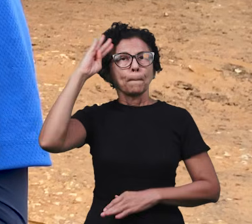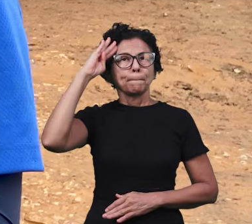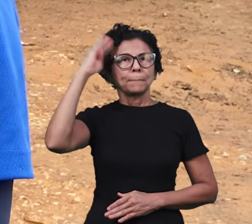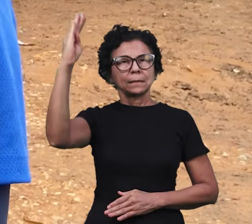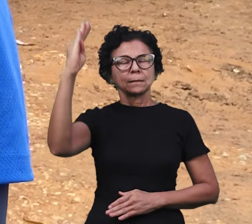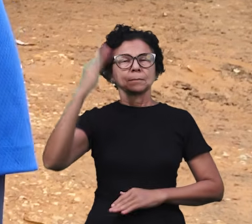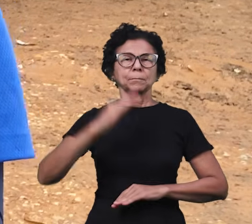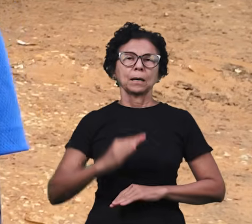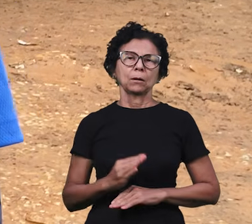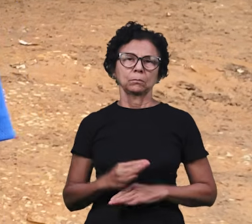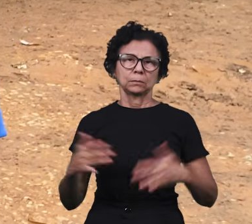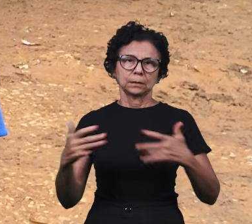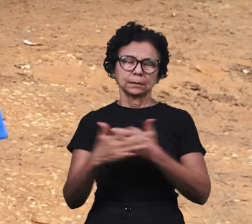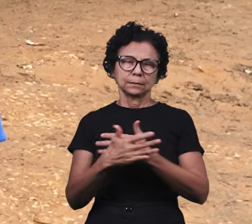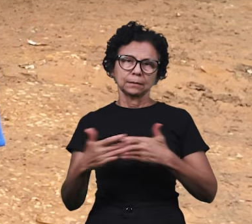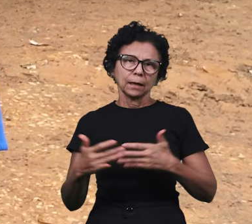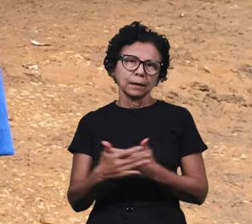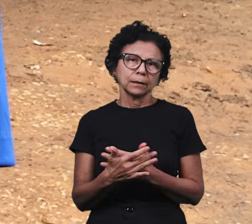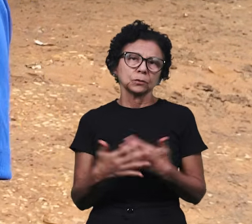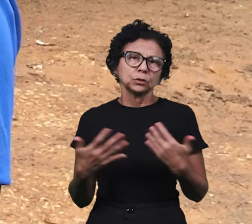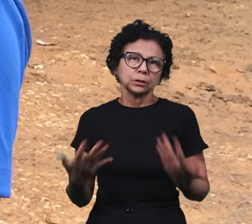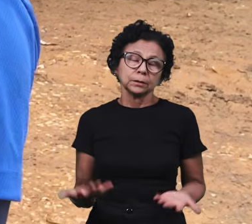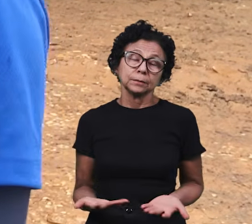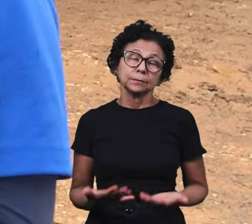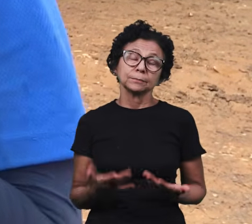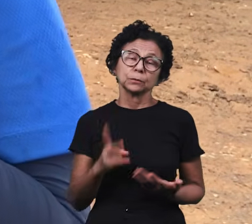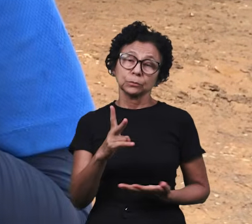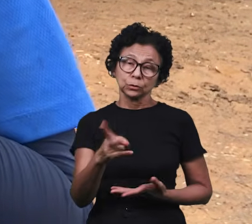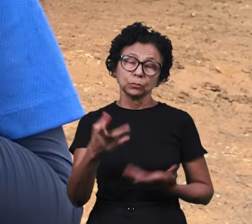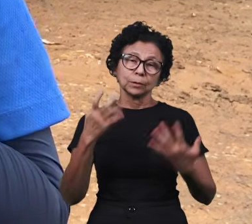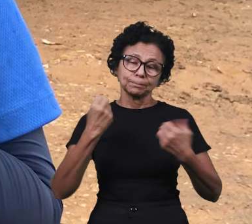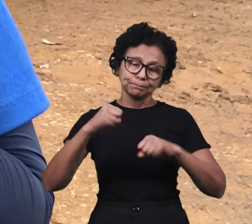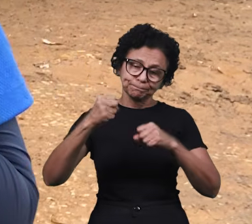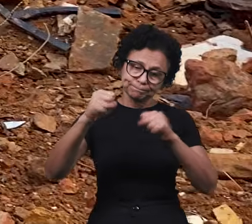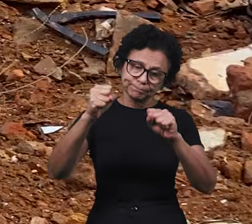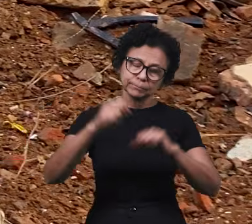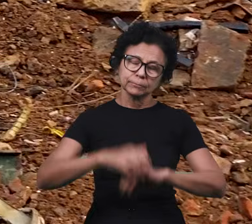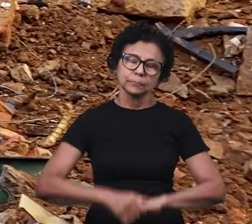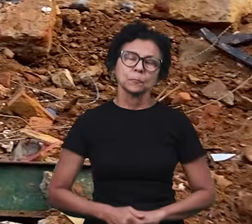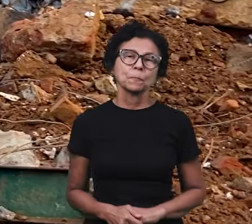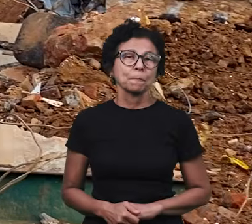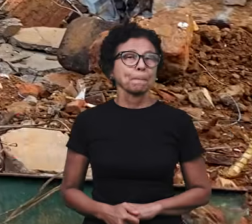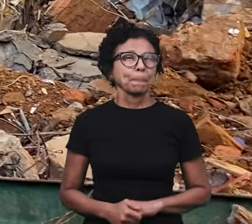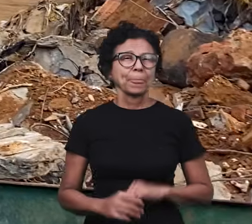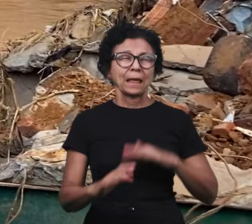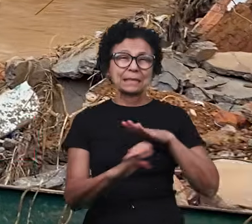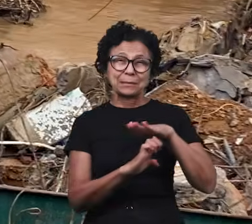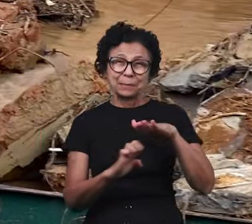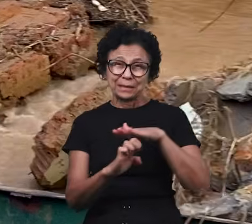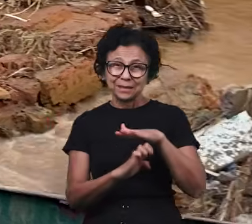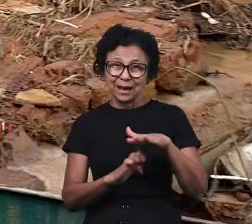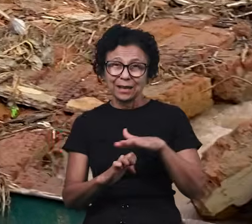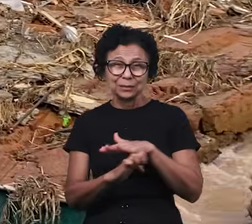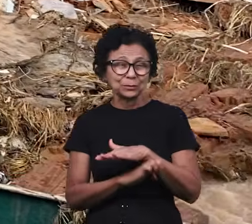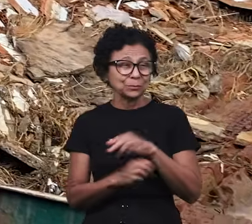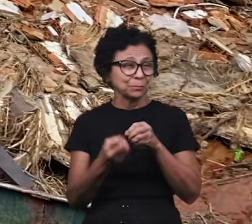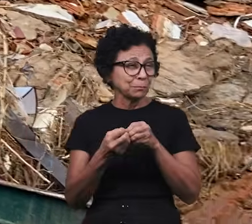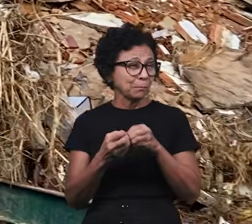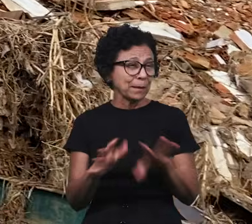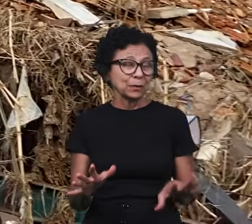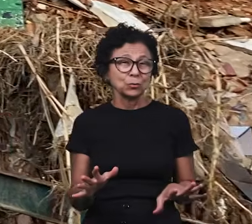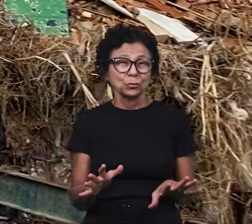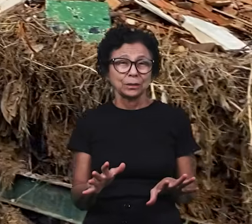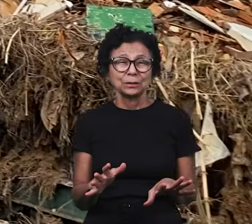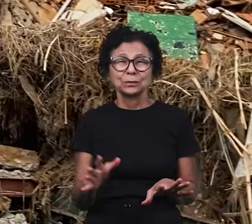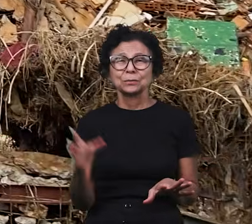comercial da cidade, que é o Calçadão de São José. E ainda há muito serviço a ser feito. Para os empresários, as perdas são